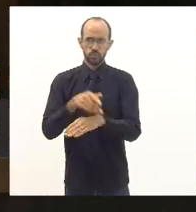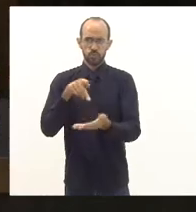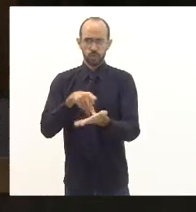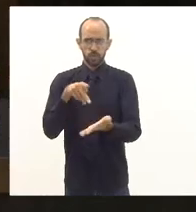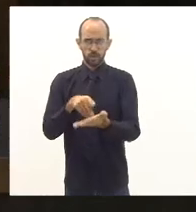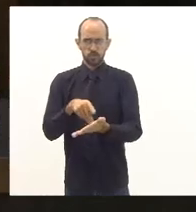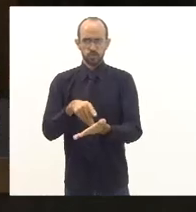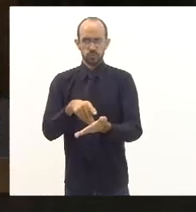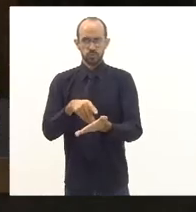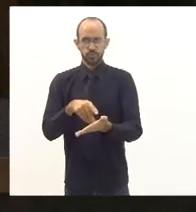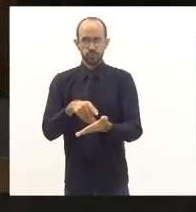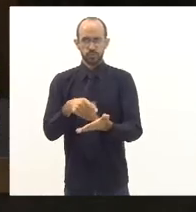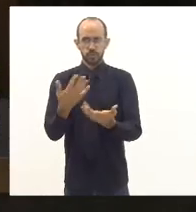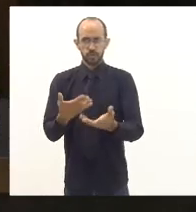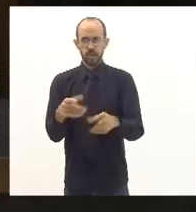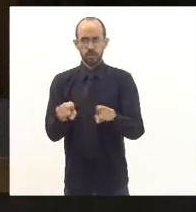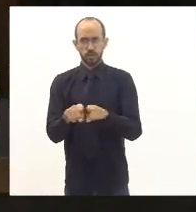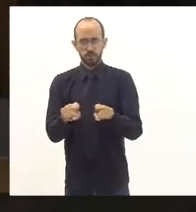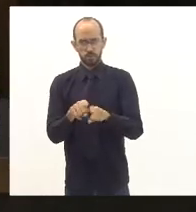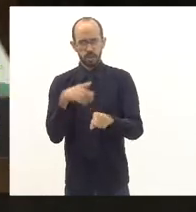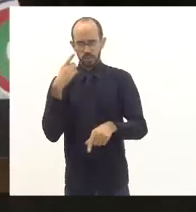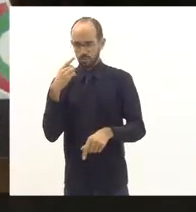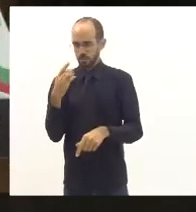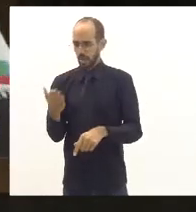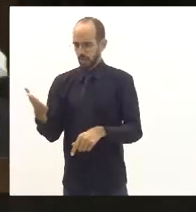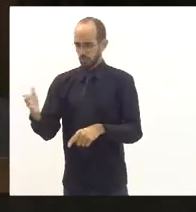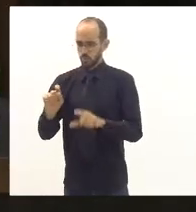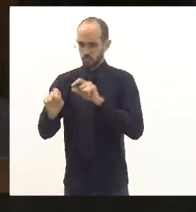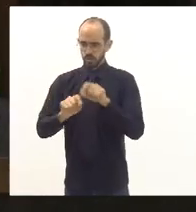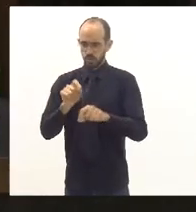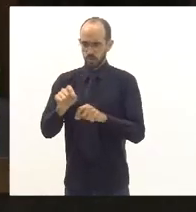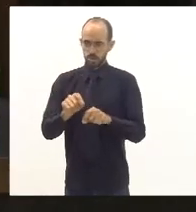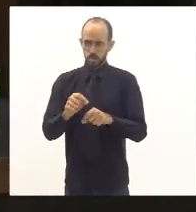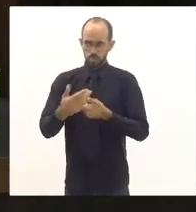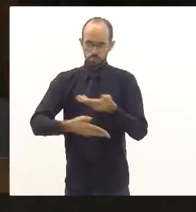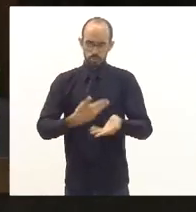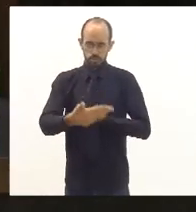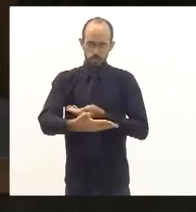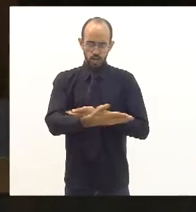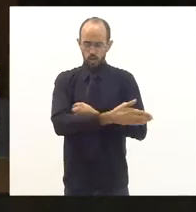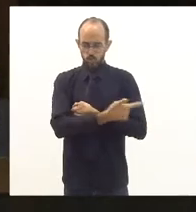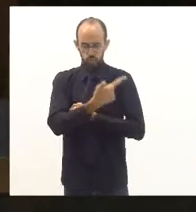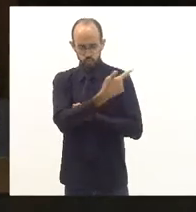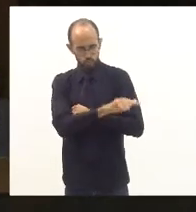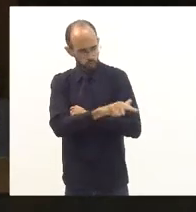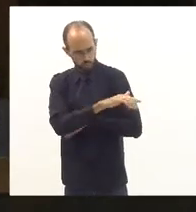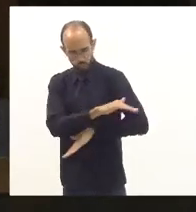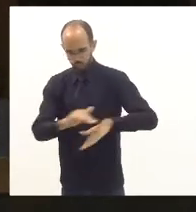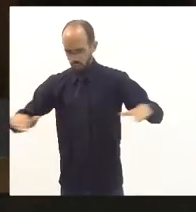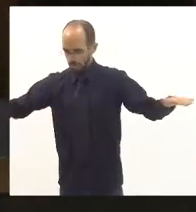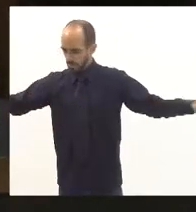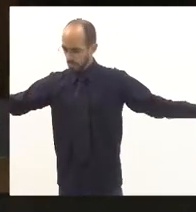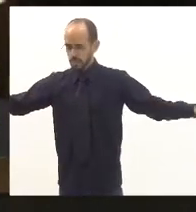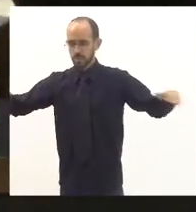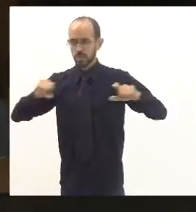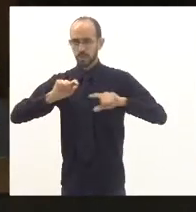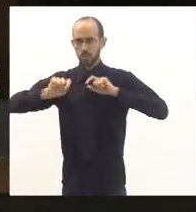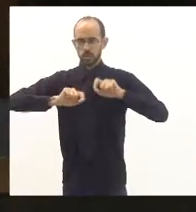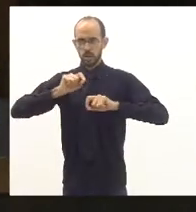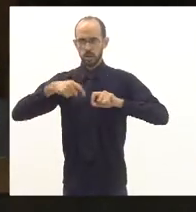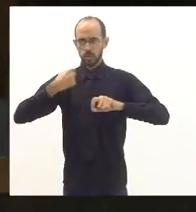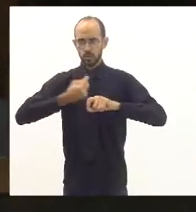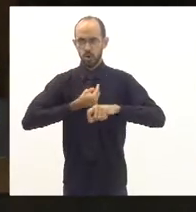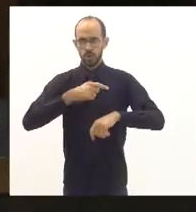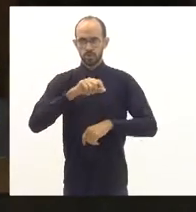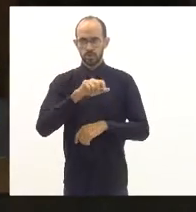efetivamente. Eu quero, deputado, compartilhar com o senhor e com os demais da mesa. A gente da Aliança Nacional e do